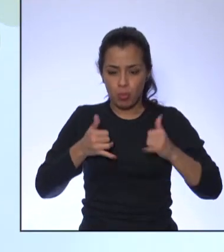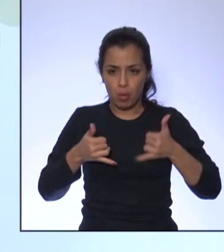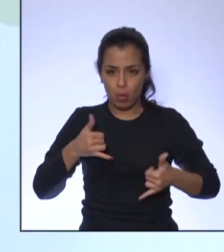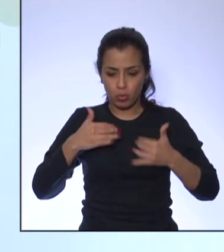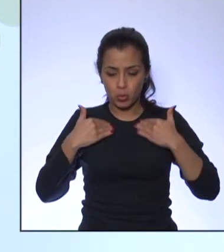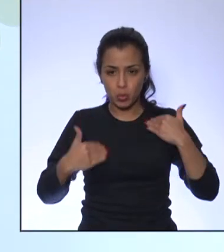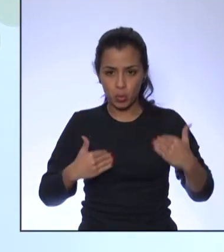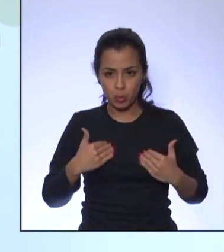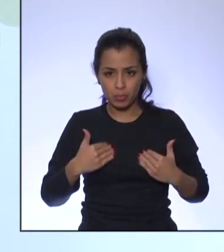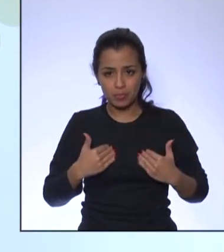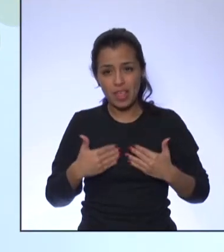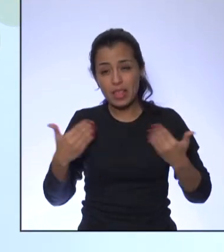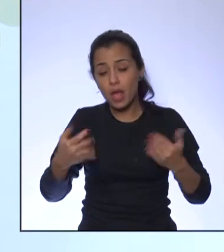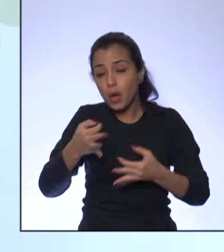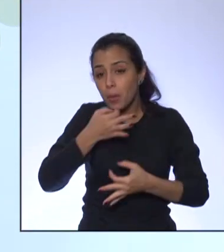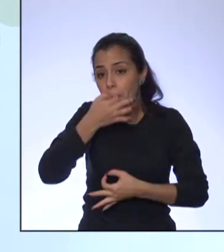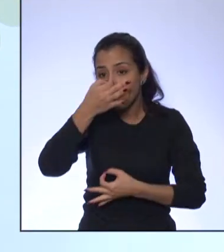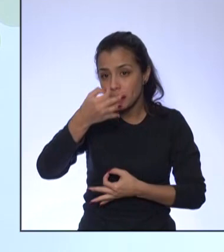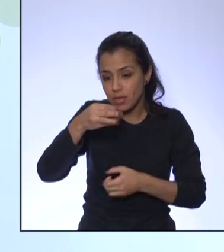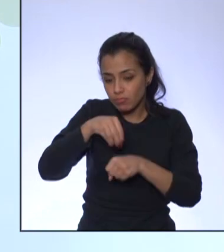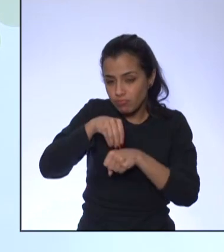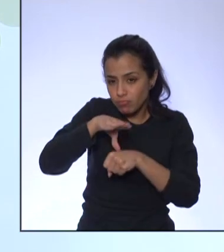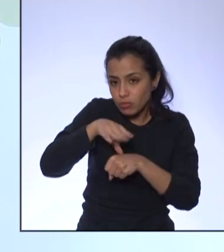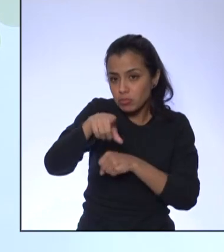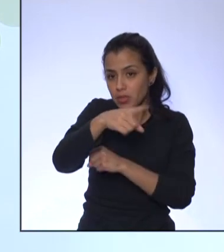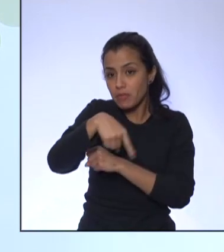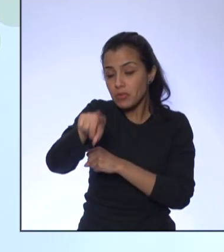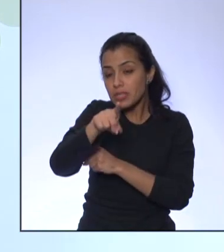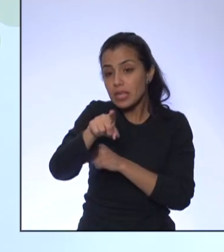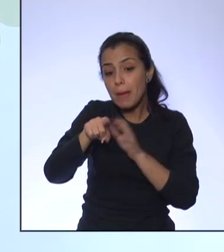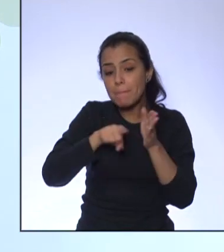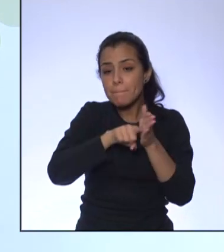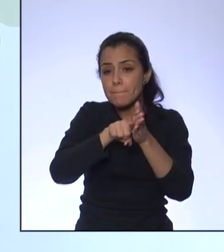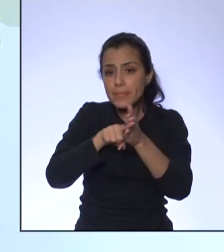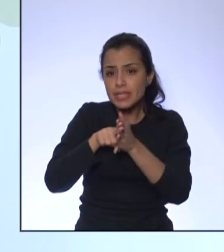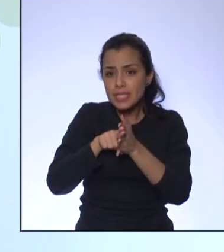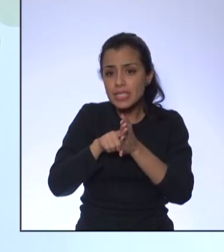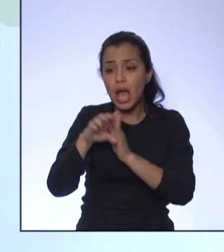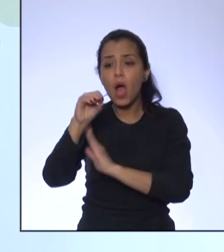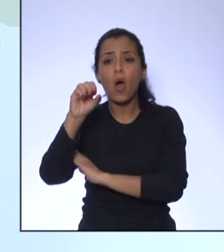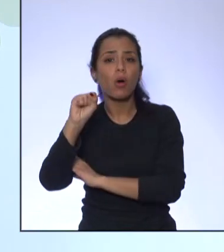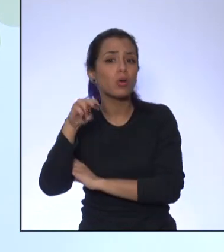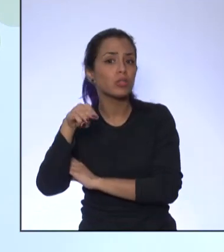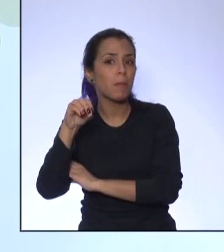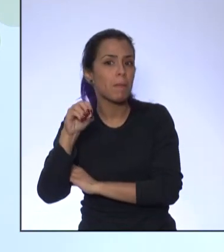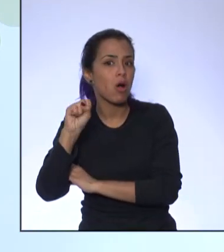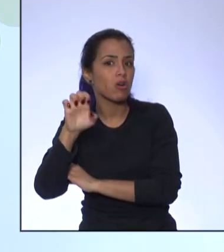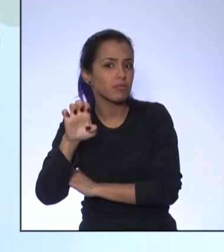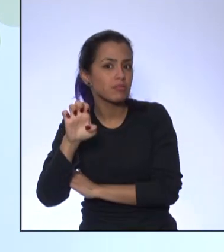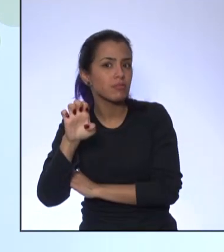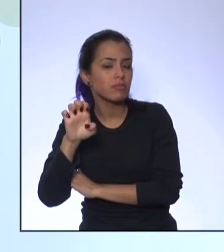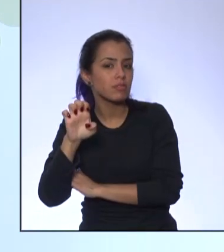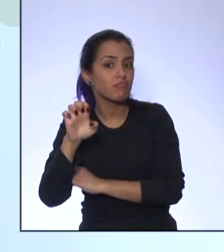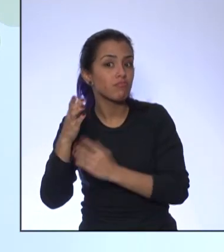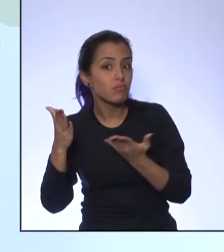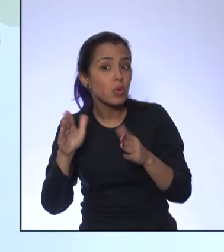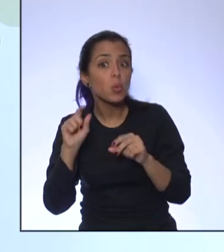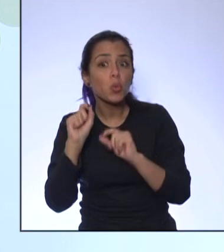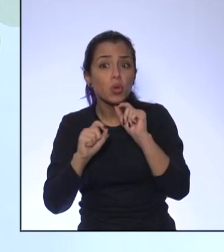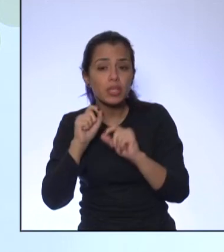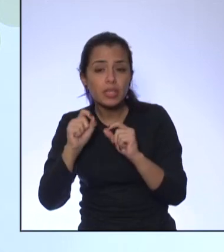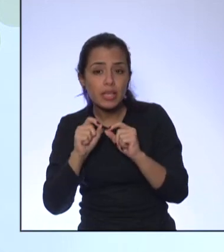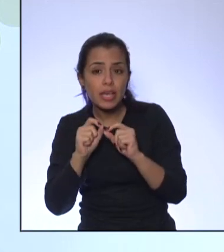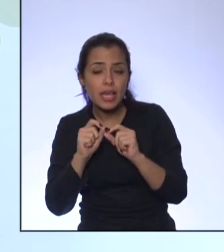agora, pesquisem, então, sobre essas temáticas. Pesquisem, então, o que é osmose, quais são os tipos de difusão, o que